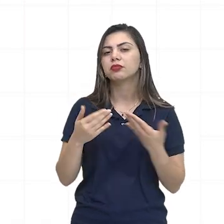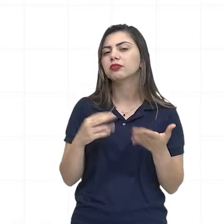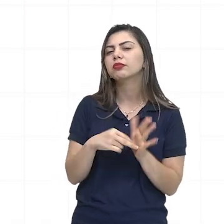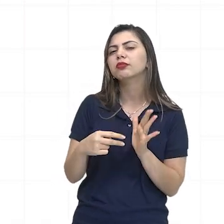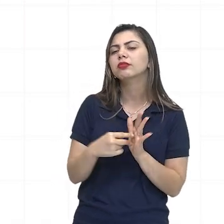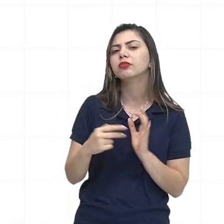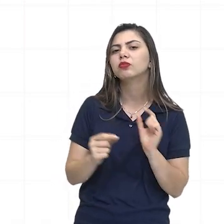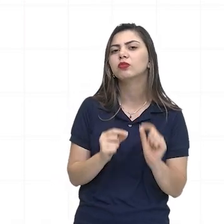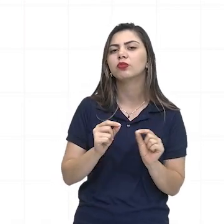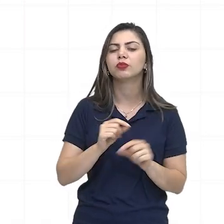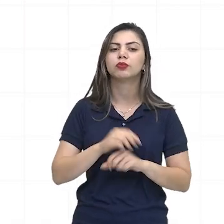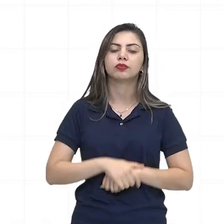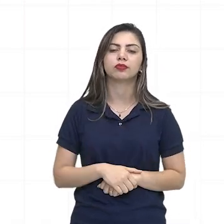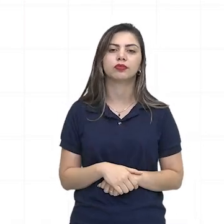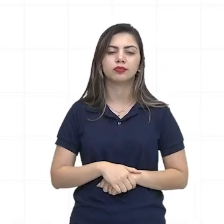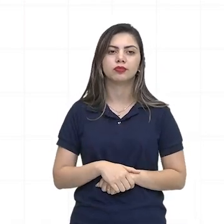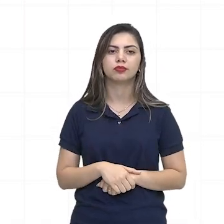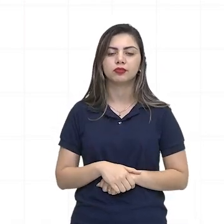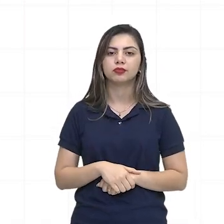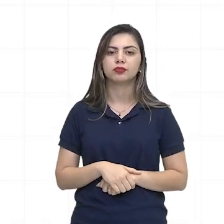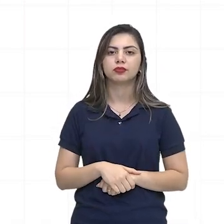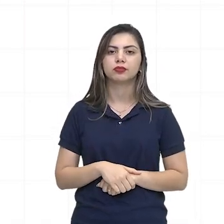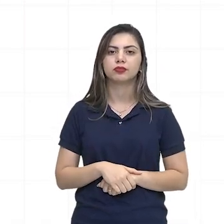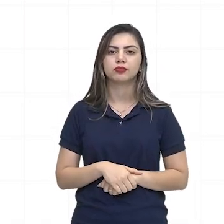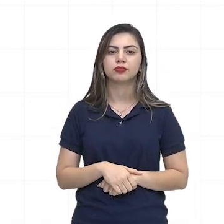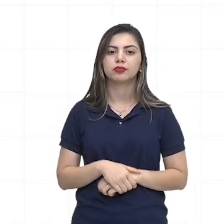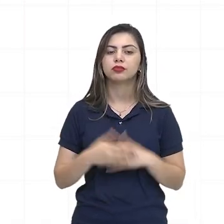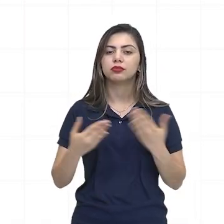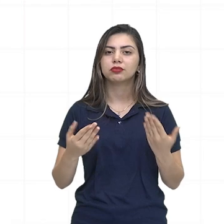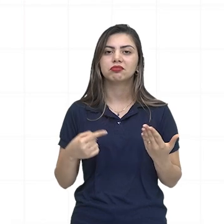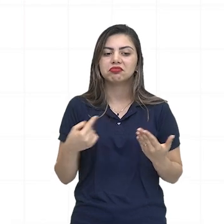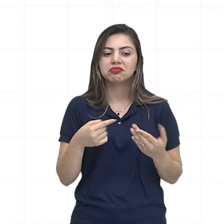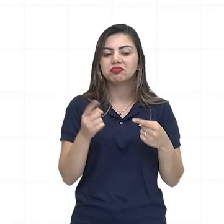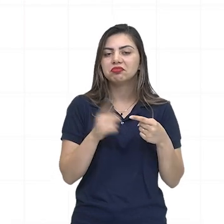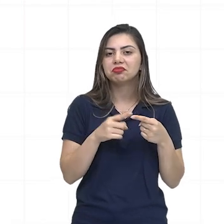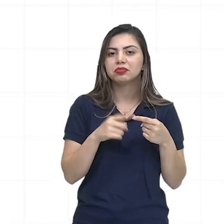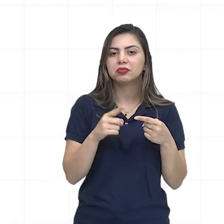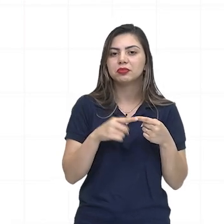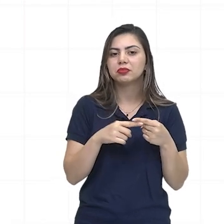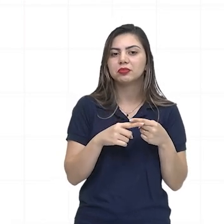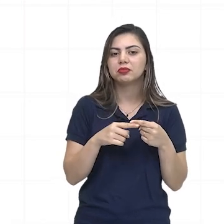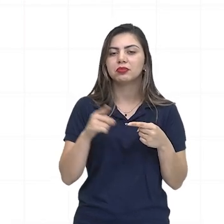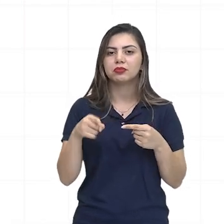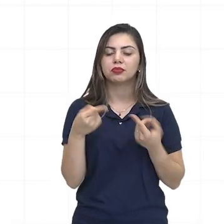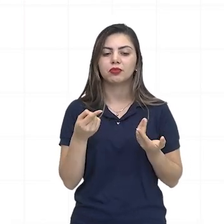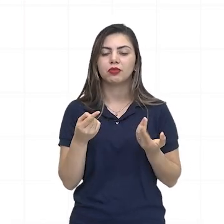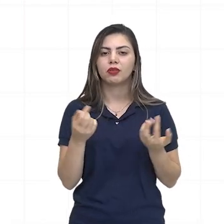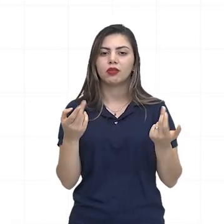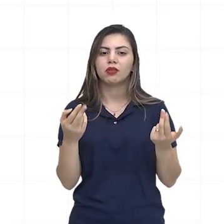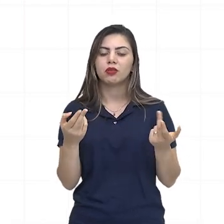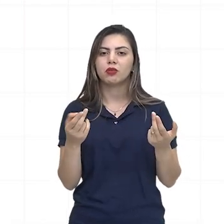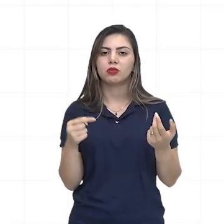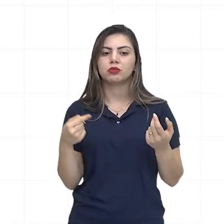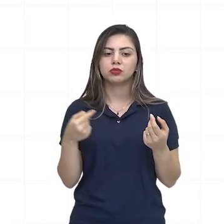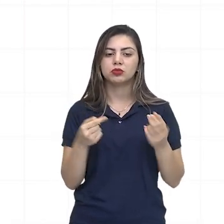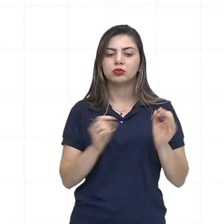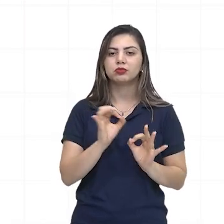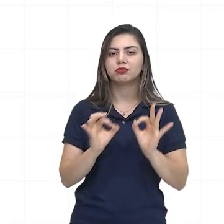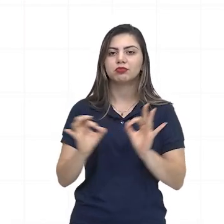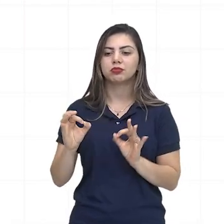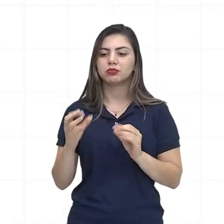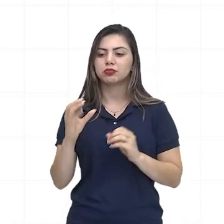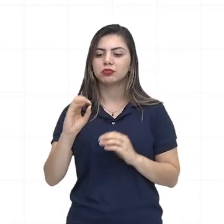isso significa? Que a gente não precisa fazer o primeiro passo, que é igualar as casas decimais, porque elas já